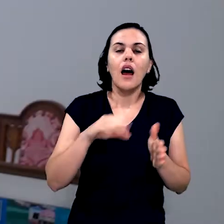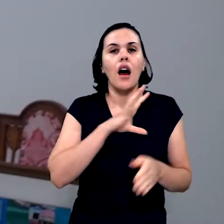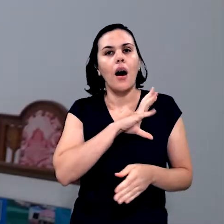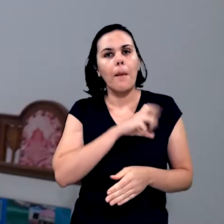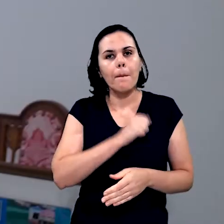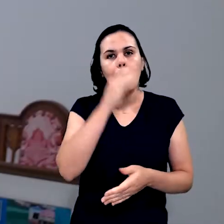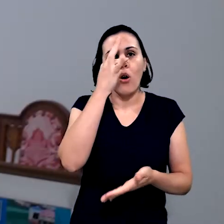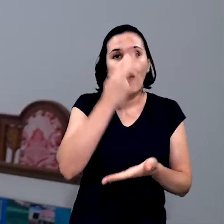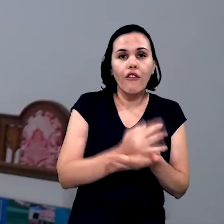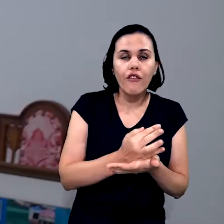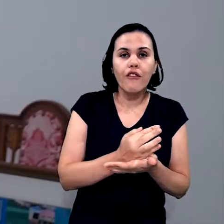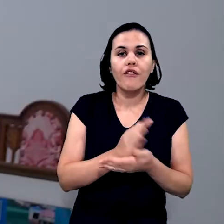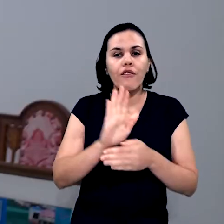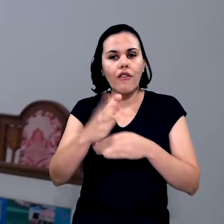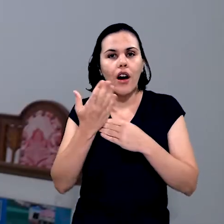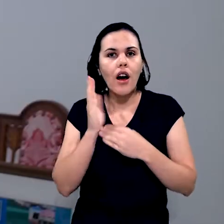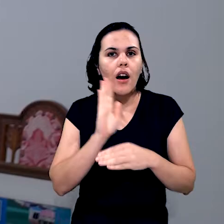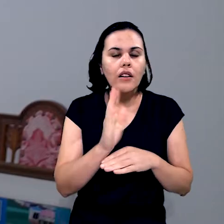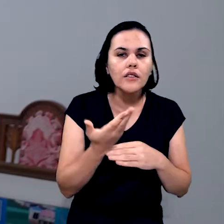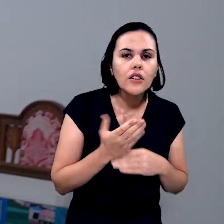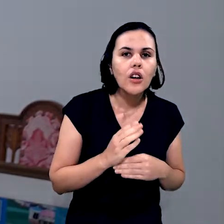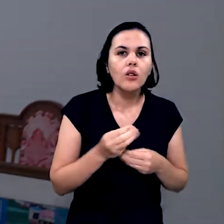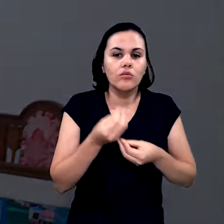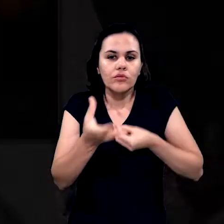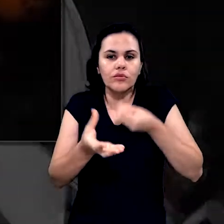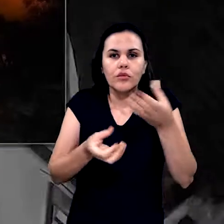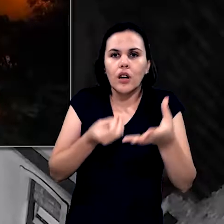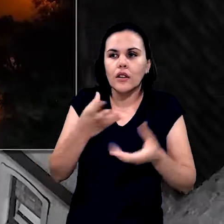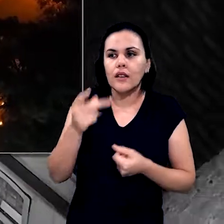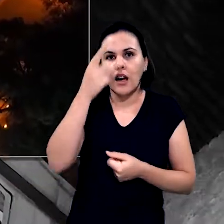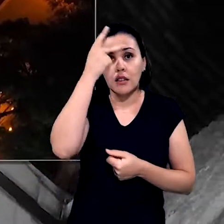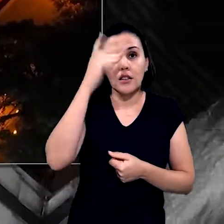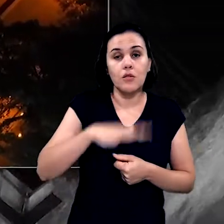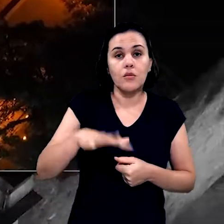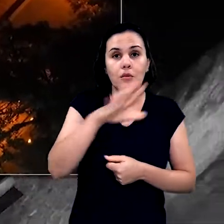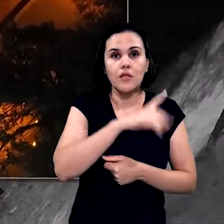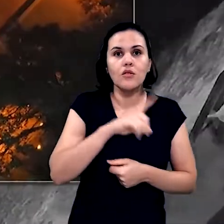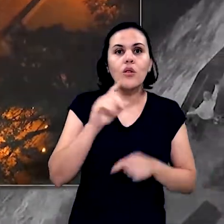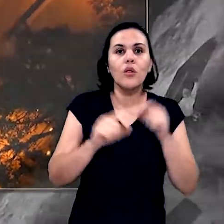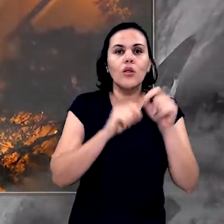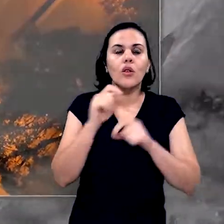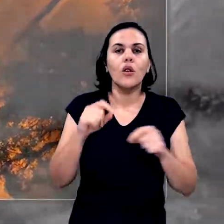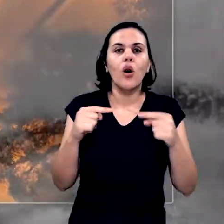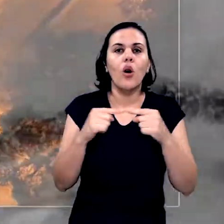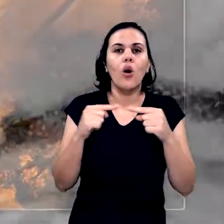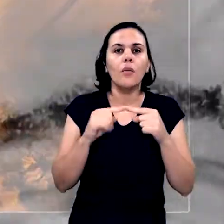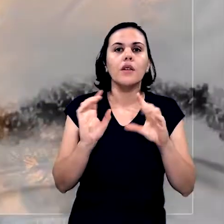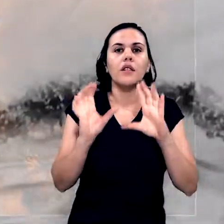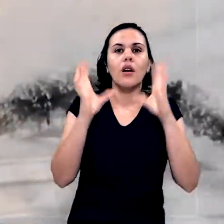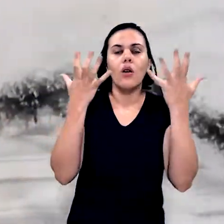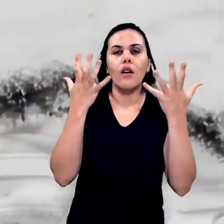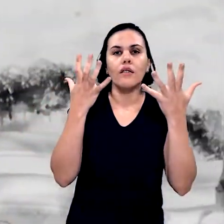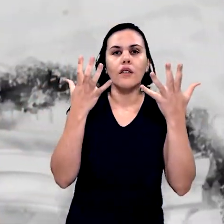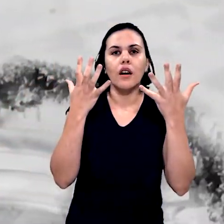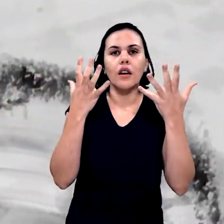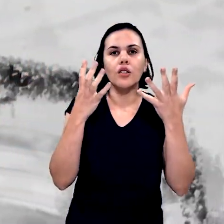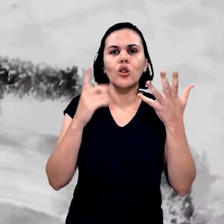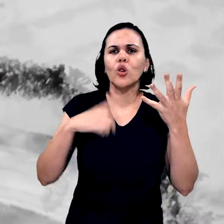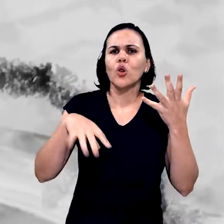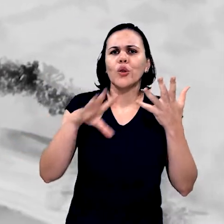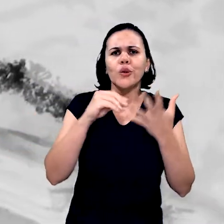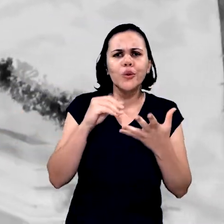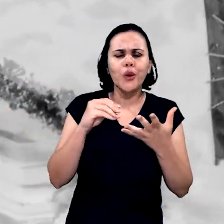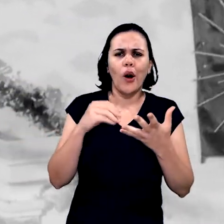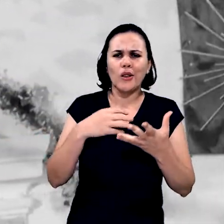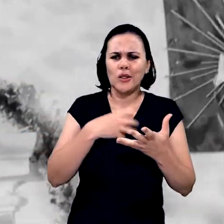pelo amor, a fé, a confraternização, a caridade entre as pessoas, a riqueza da festa em si, com